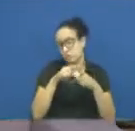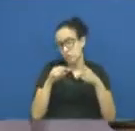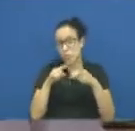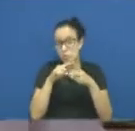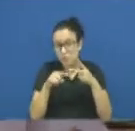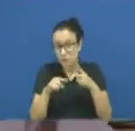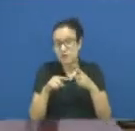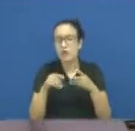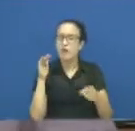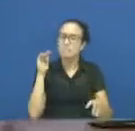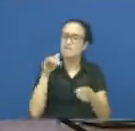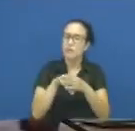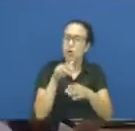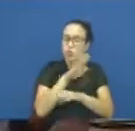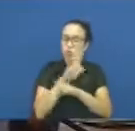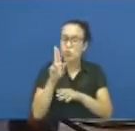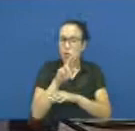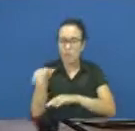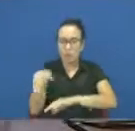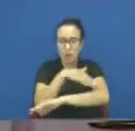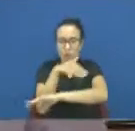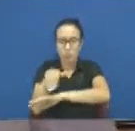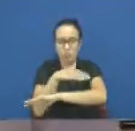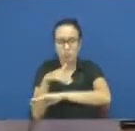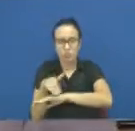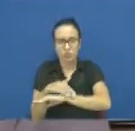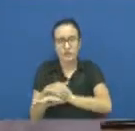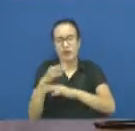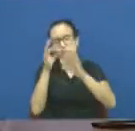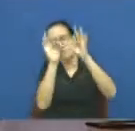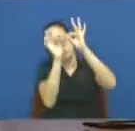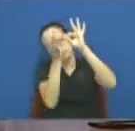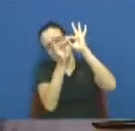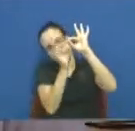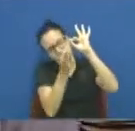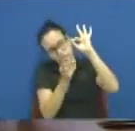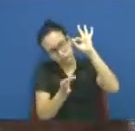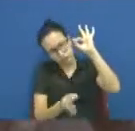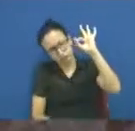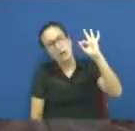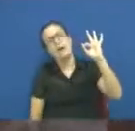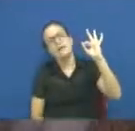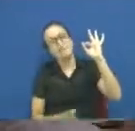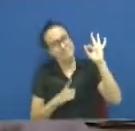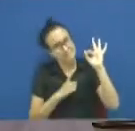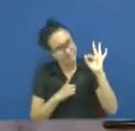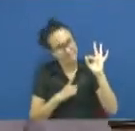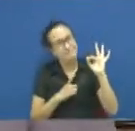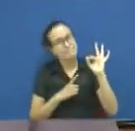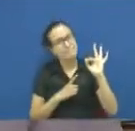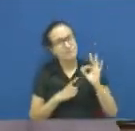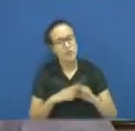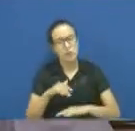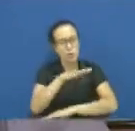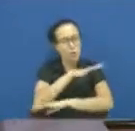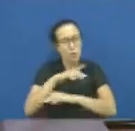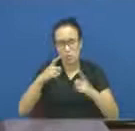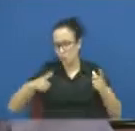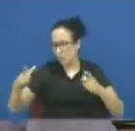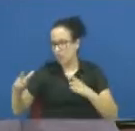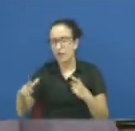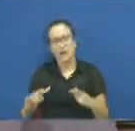de ruas. Daí a quantidade de nome de ruas e logradouros nessa